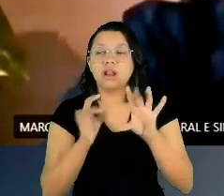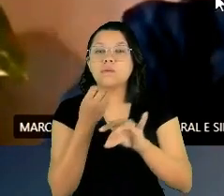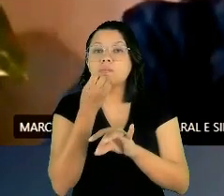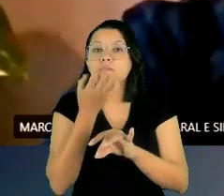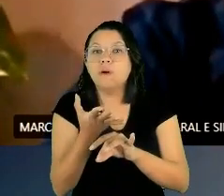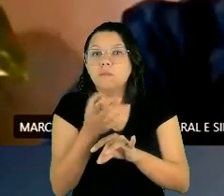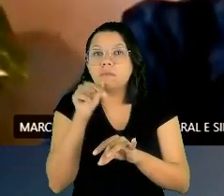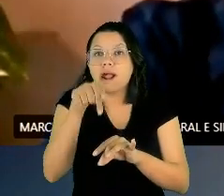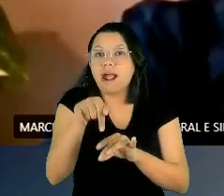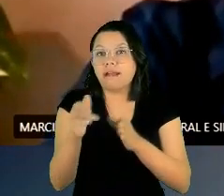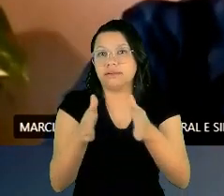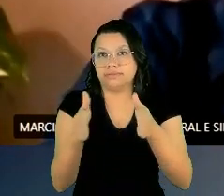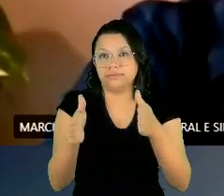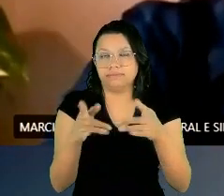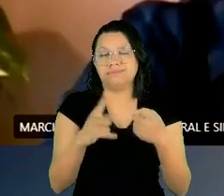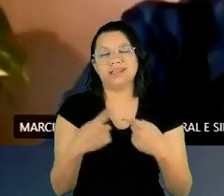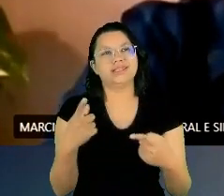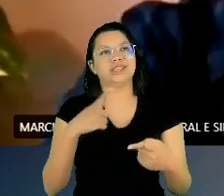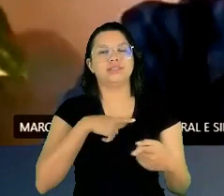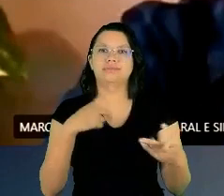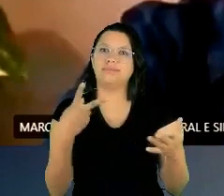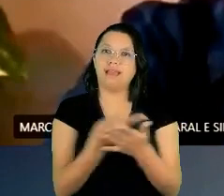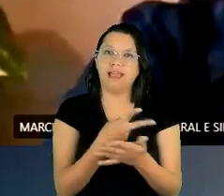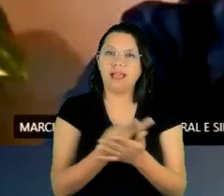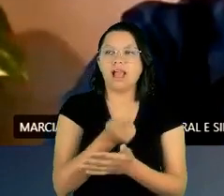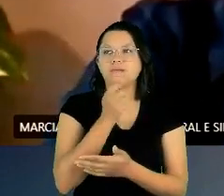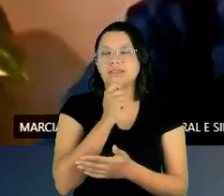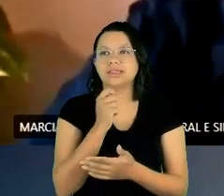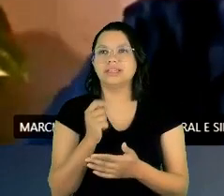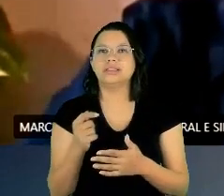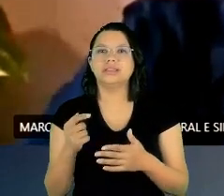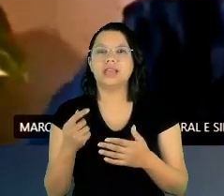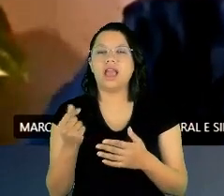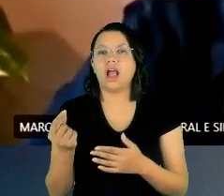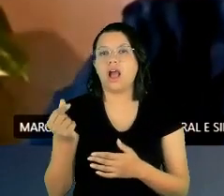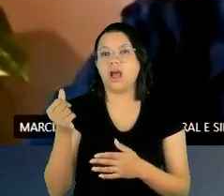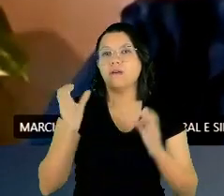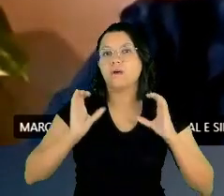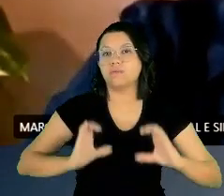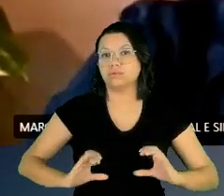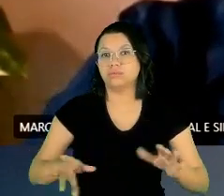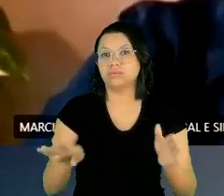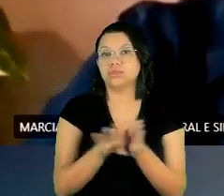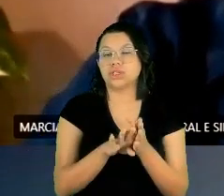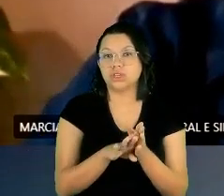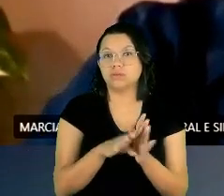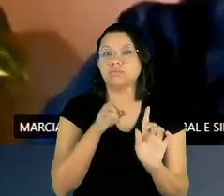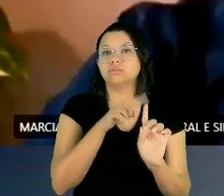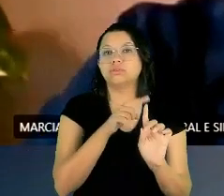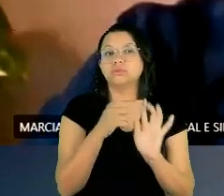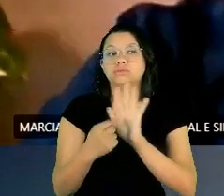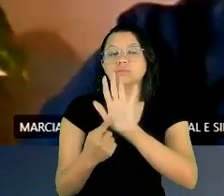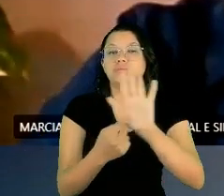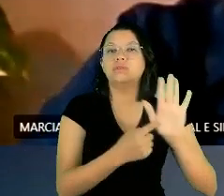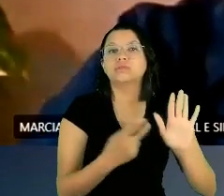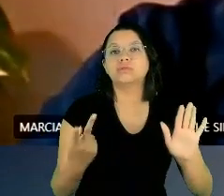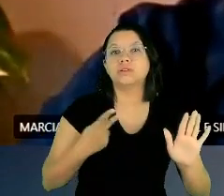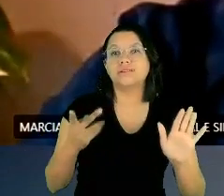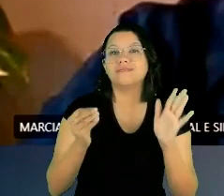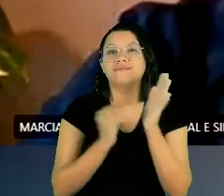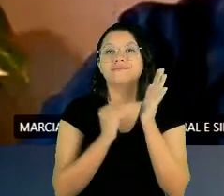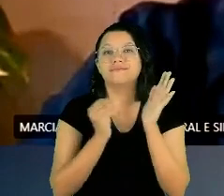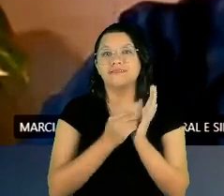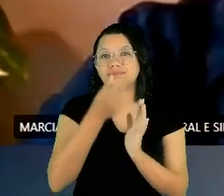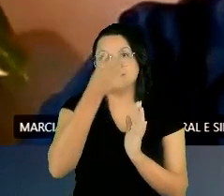aquele momento. Mas ainda assim havia falhas, e aí a economia comportamental chega com os modelos